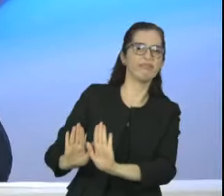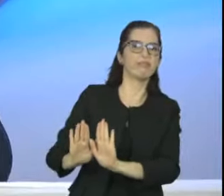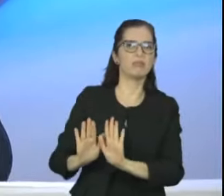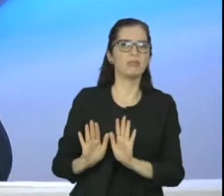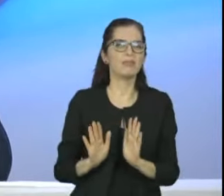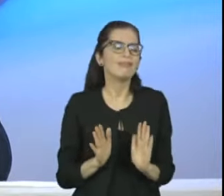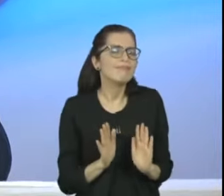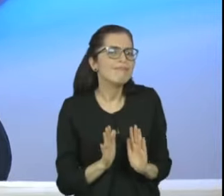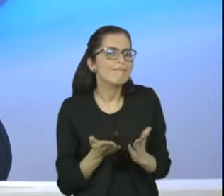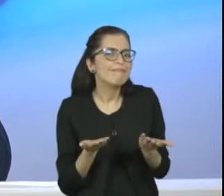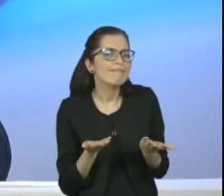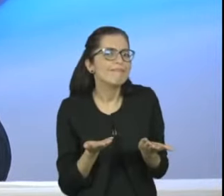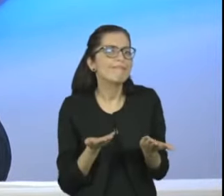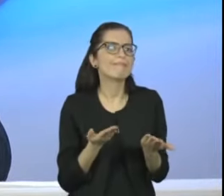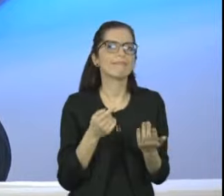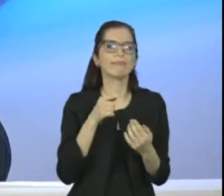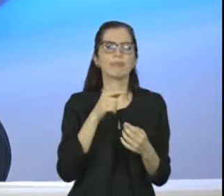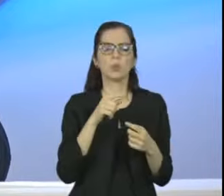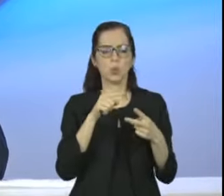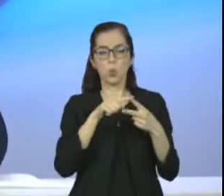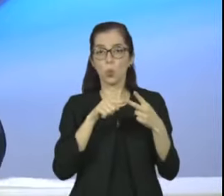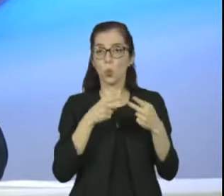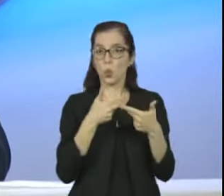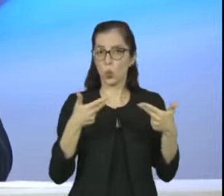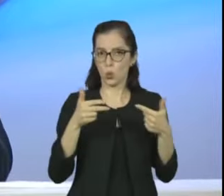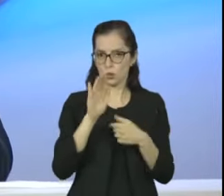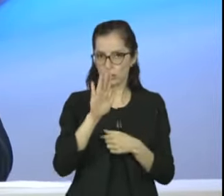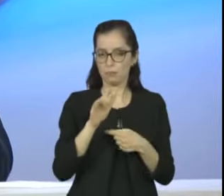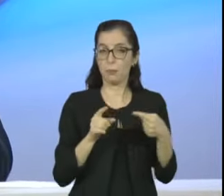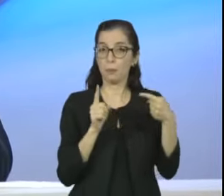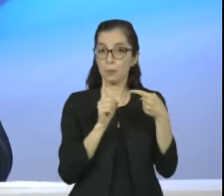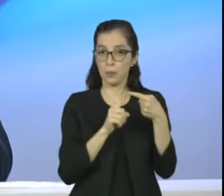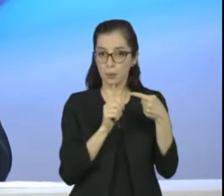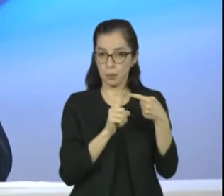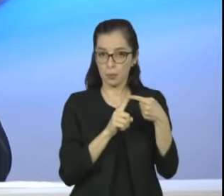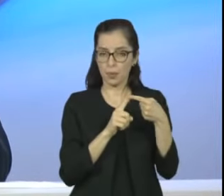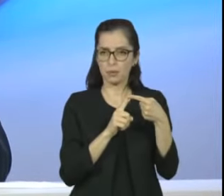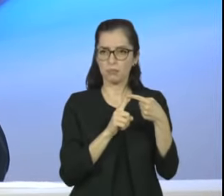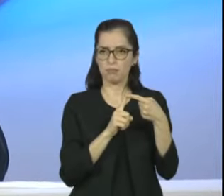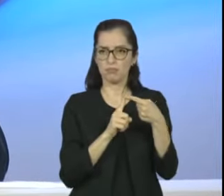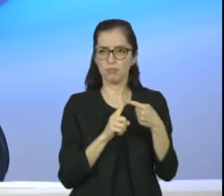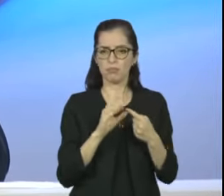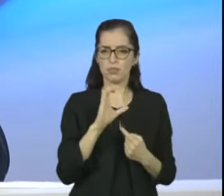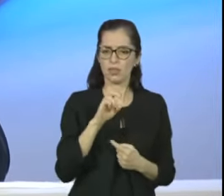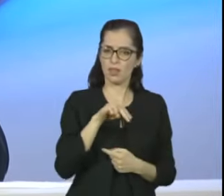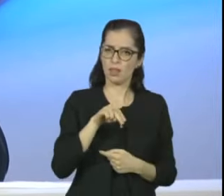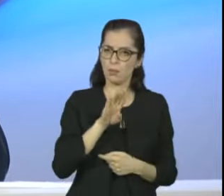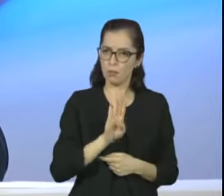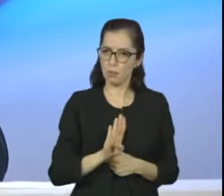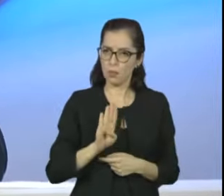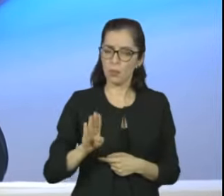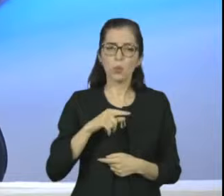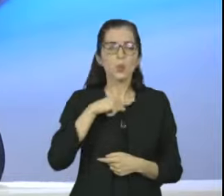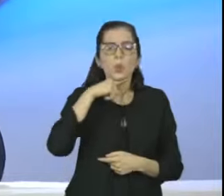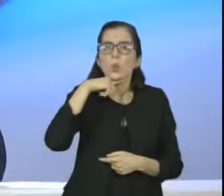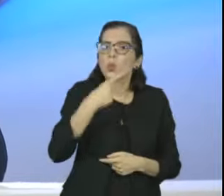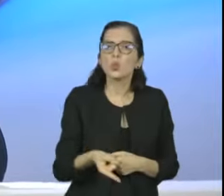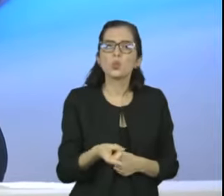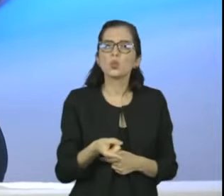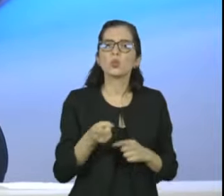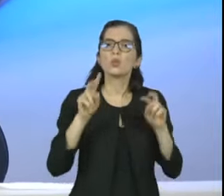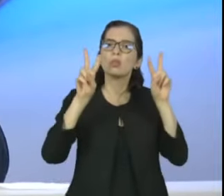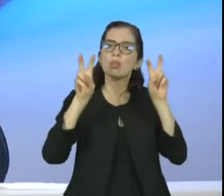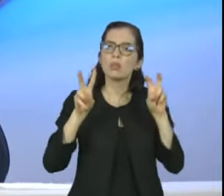ele perguntou duas coisas a primeira é talvez porque a CNBB não não consegue entrar nos casos concretos